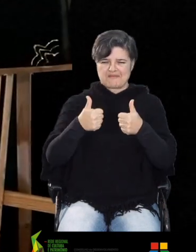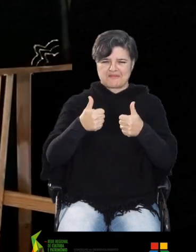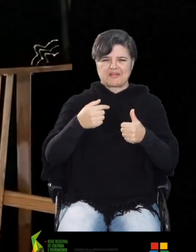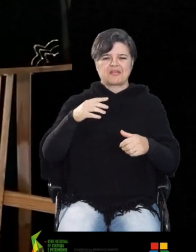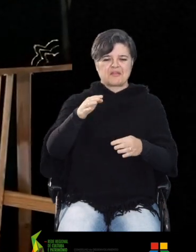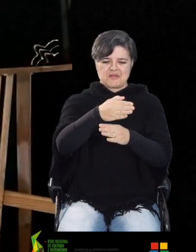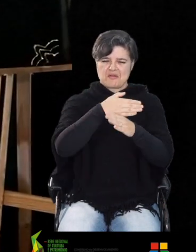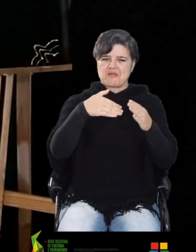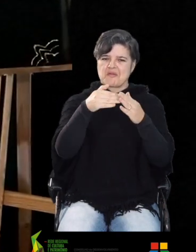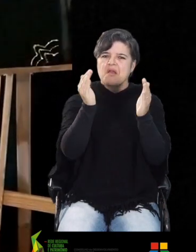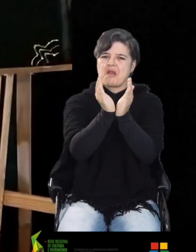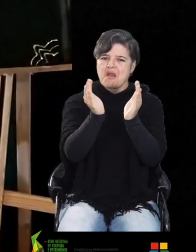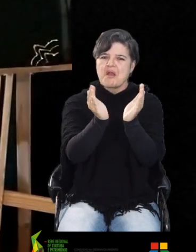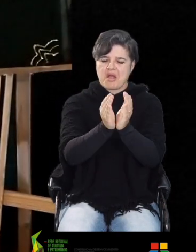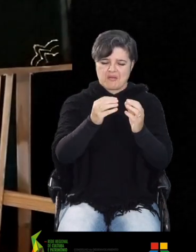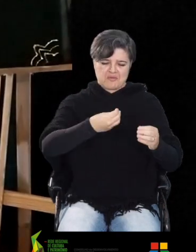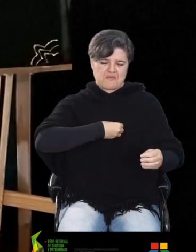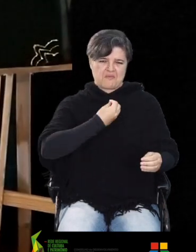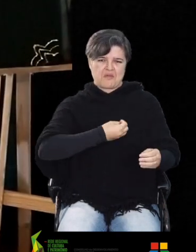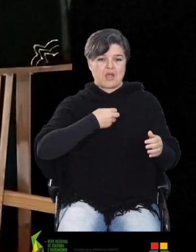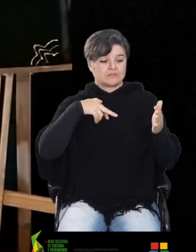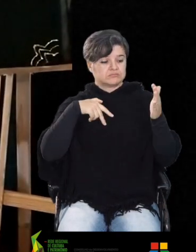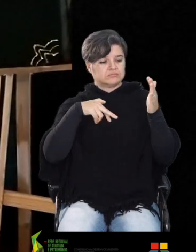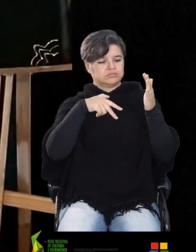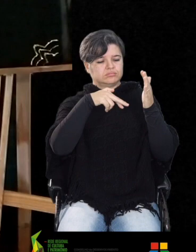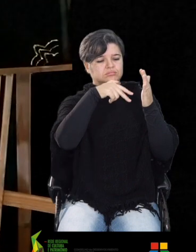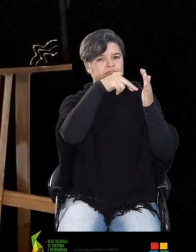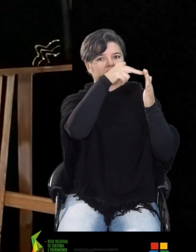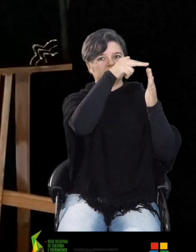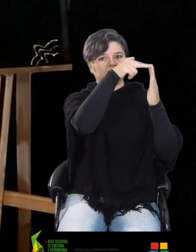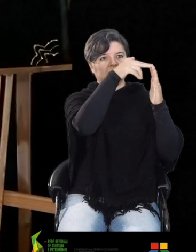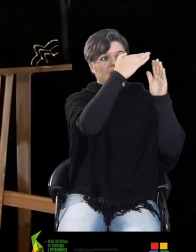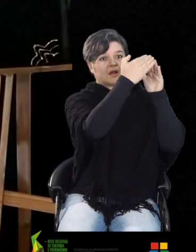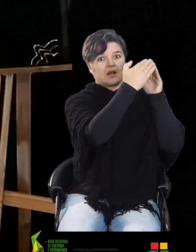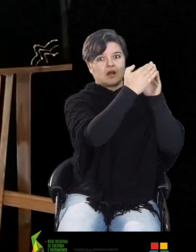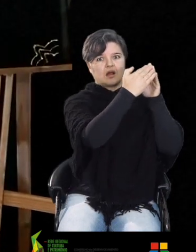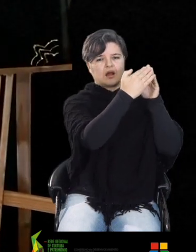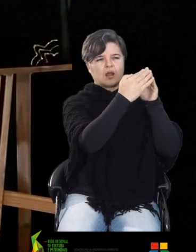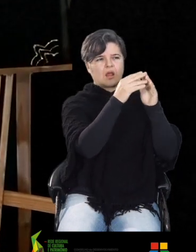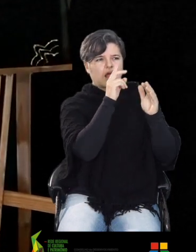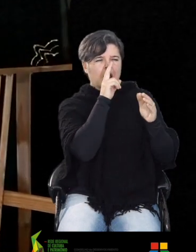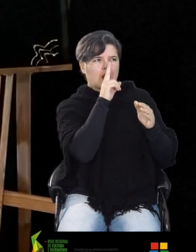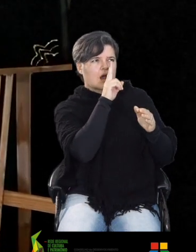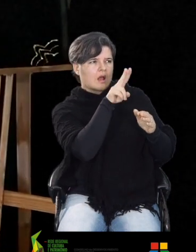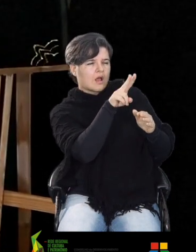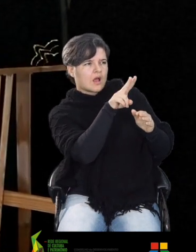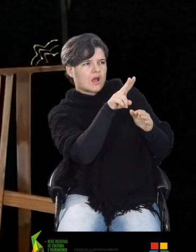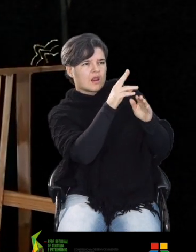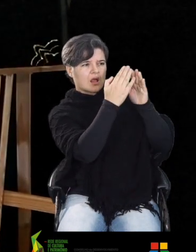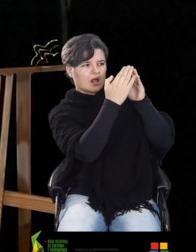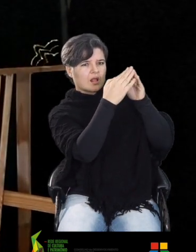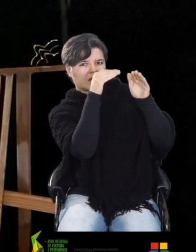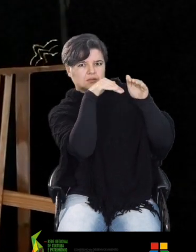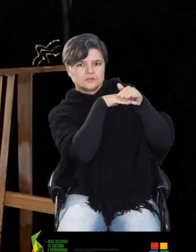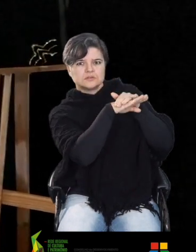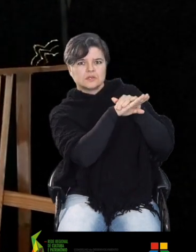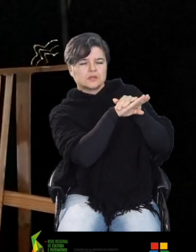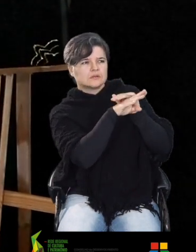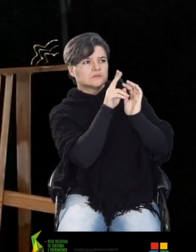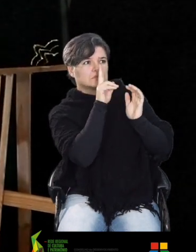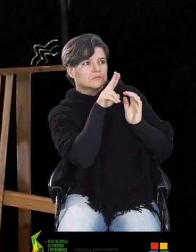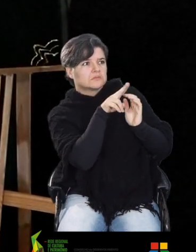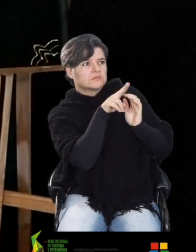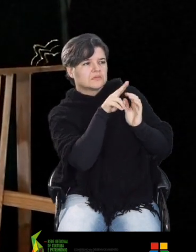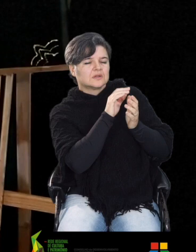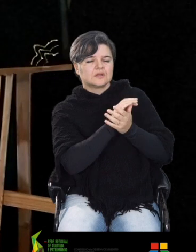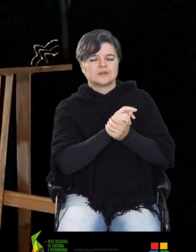eles foram subindo subindo mas quando chegaram perto da casa oi já